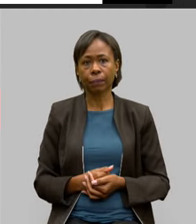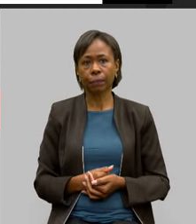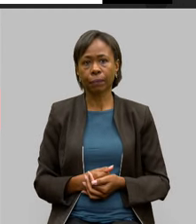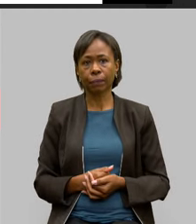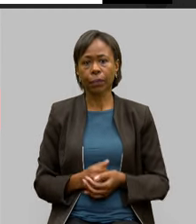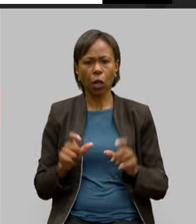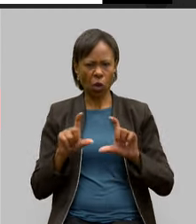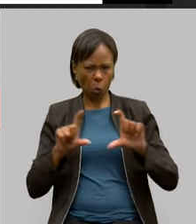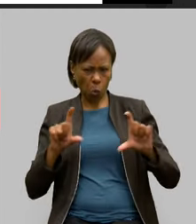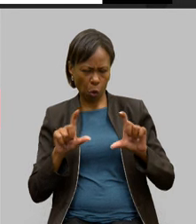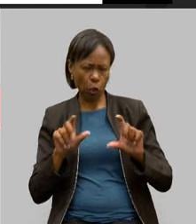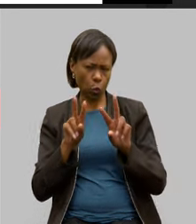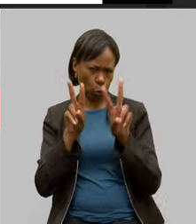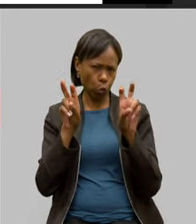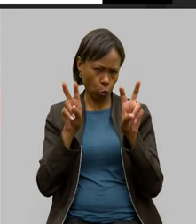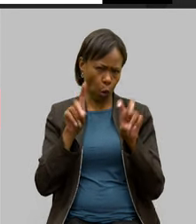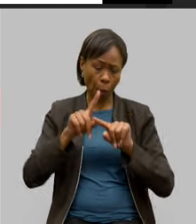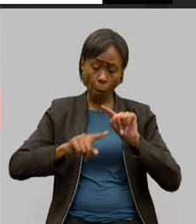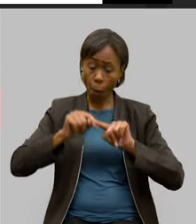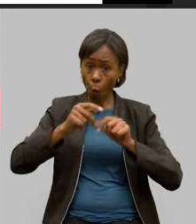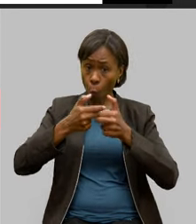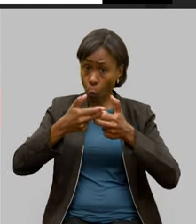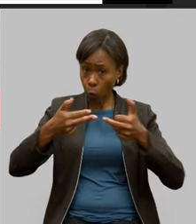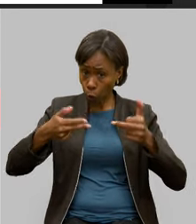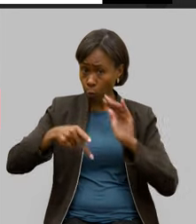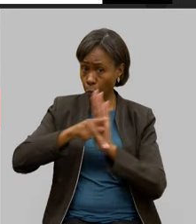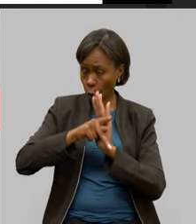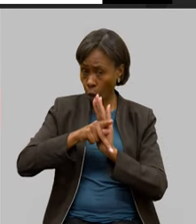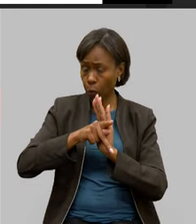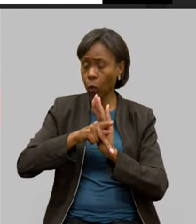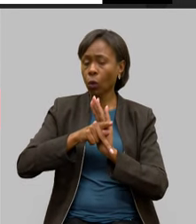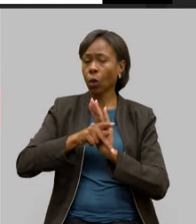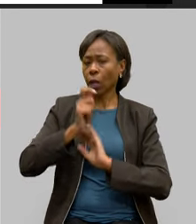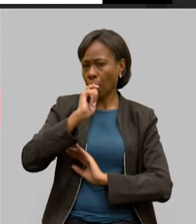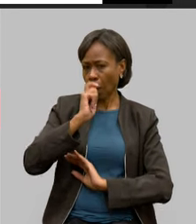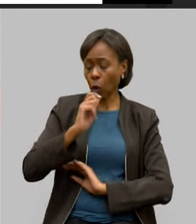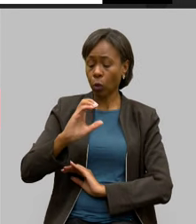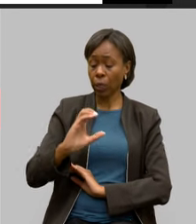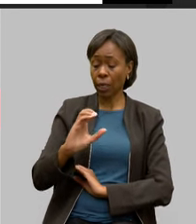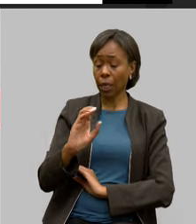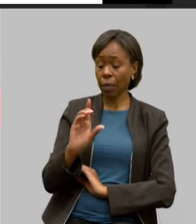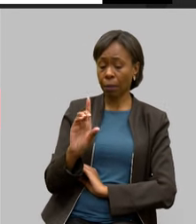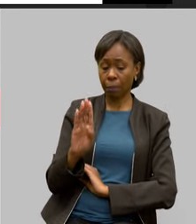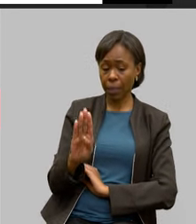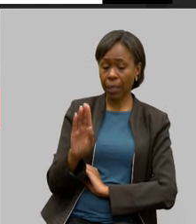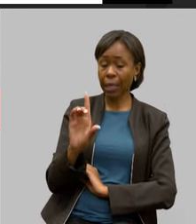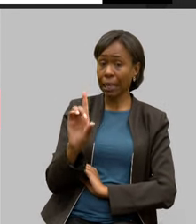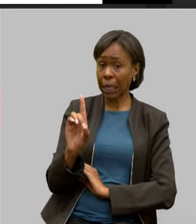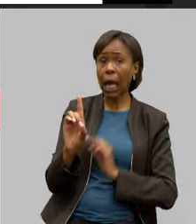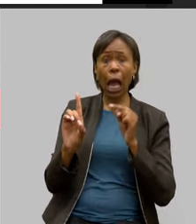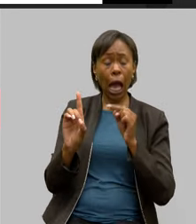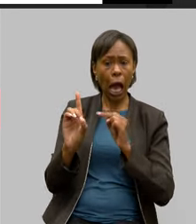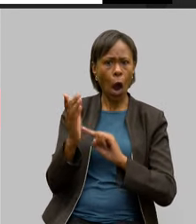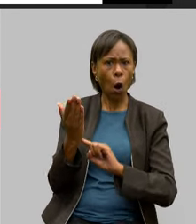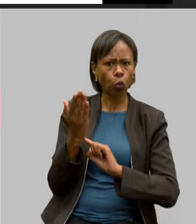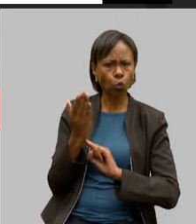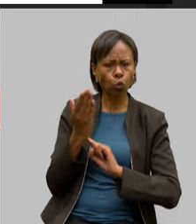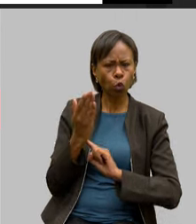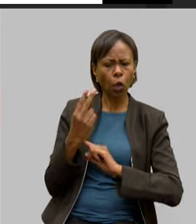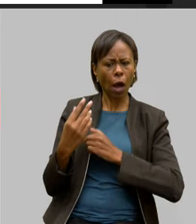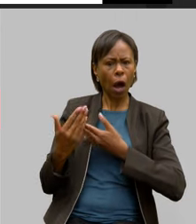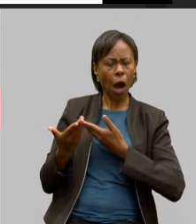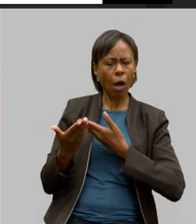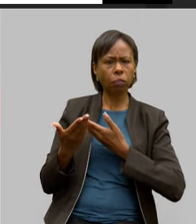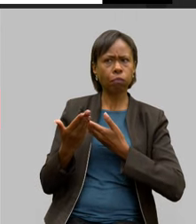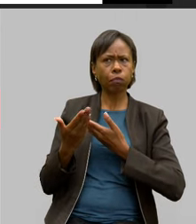sobre os produtos derivados da maconha o cbd ele é um poderoso agente neuroprotetor antioxidante efeitos